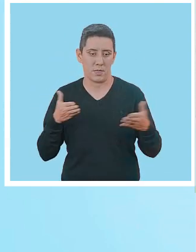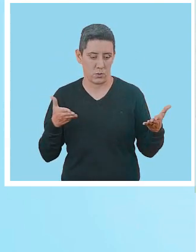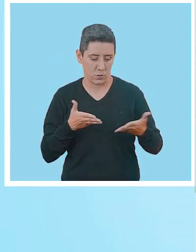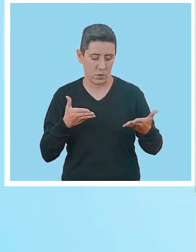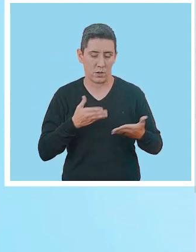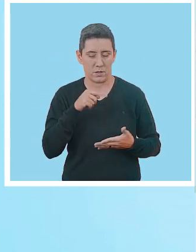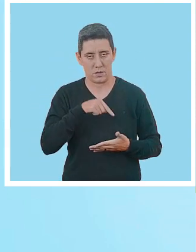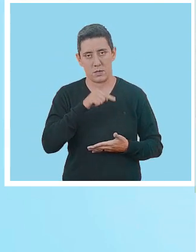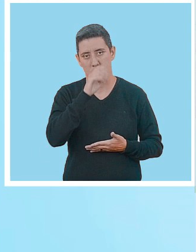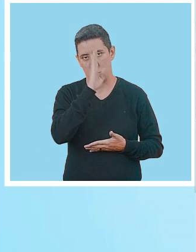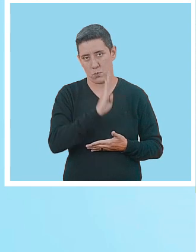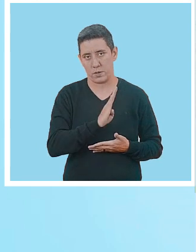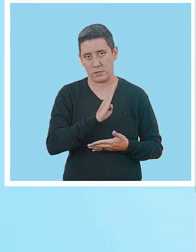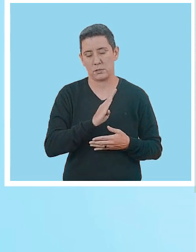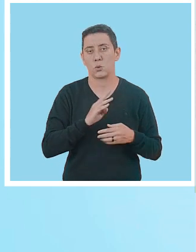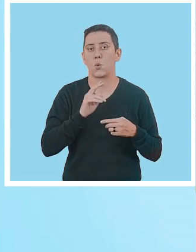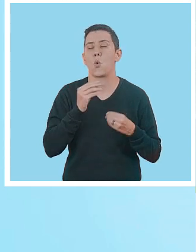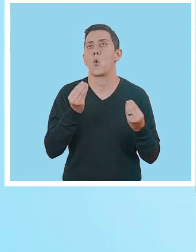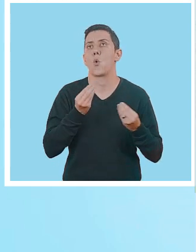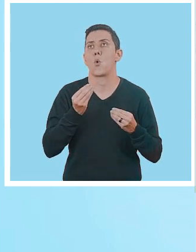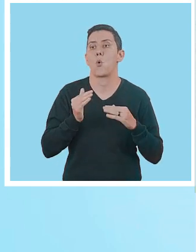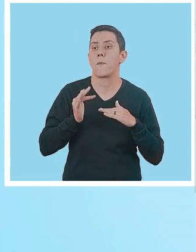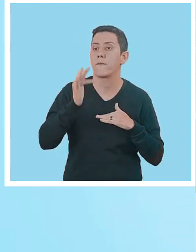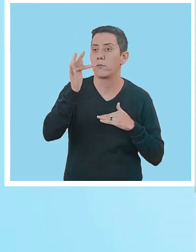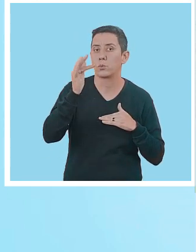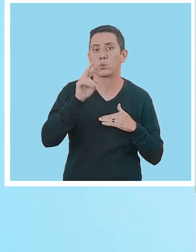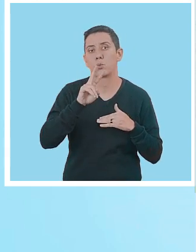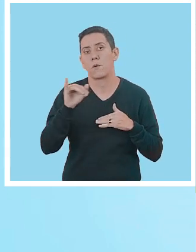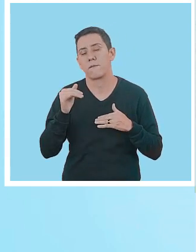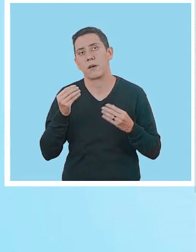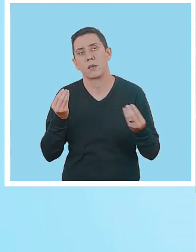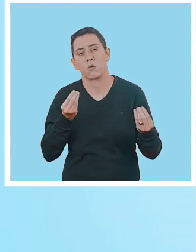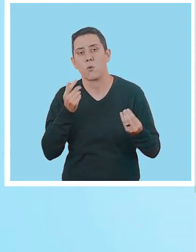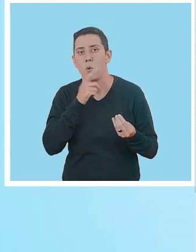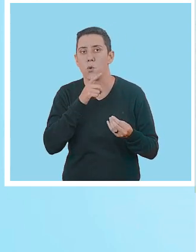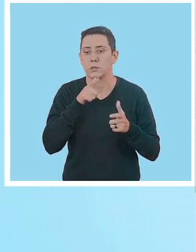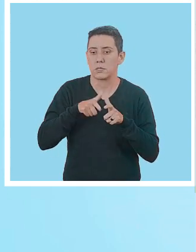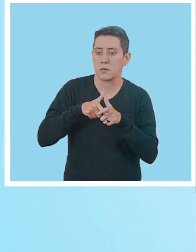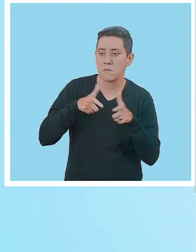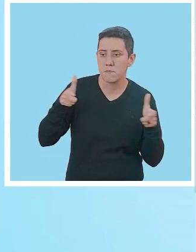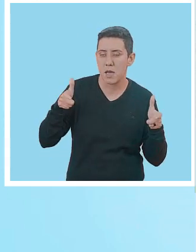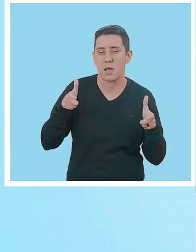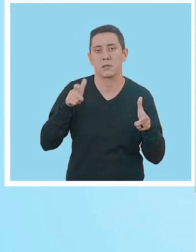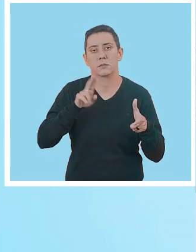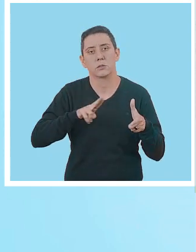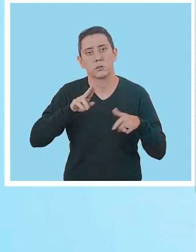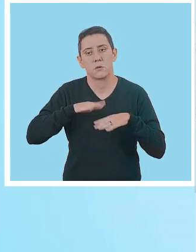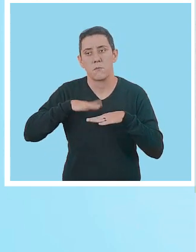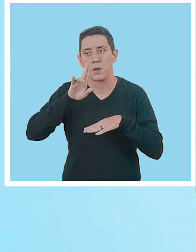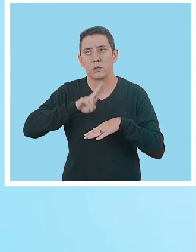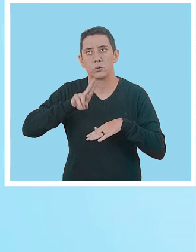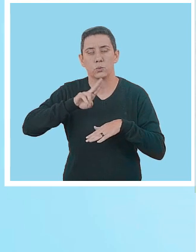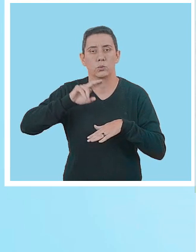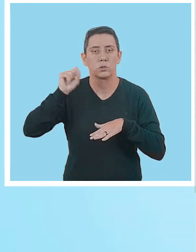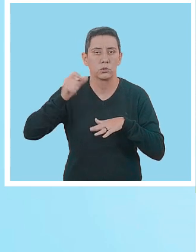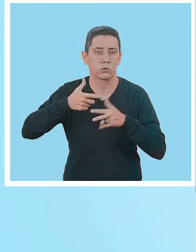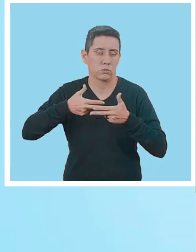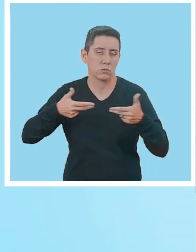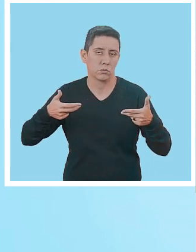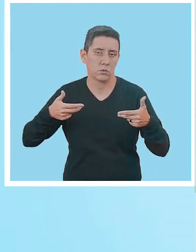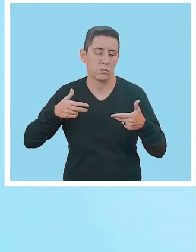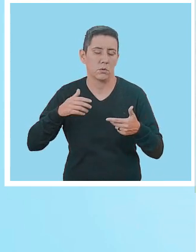país as tendências da então tendência crescimento da Matriz com fontes limpas principalmente